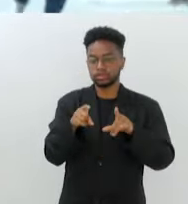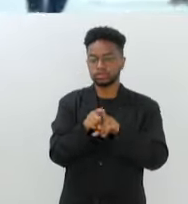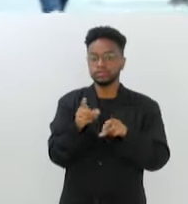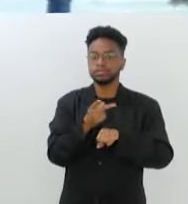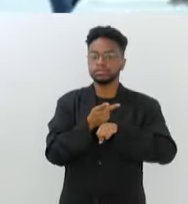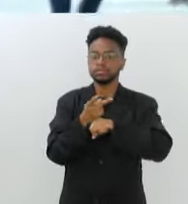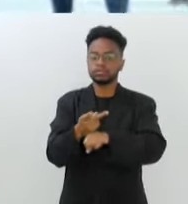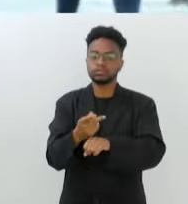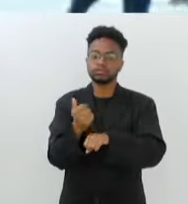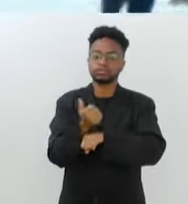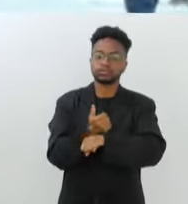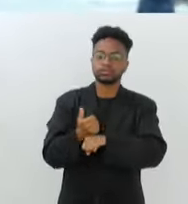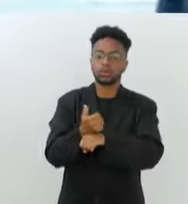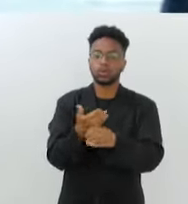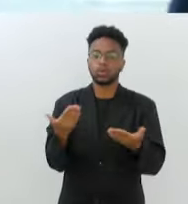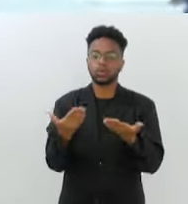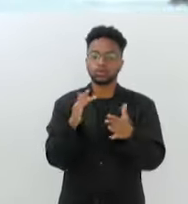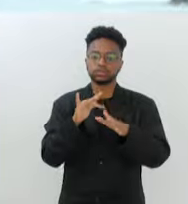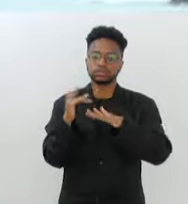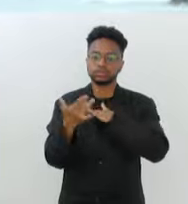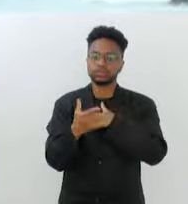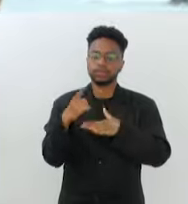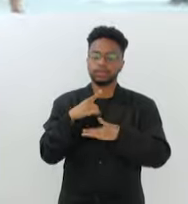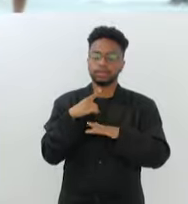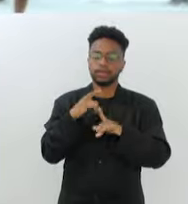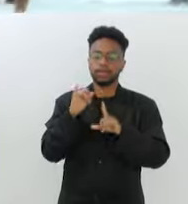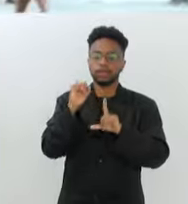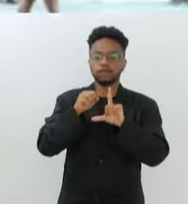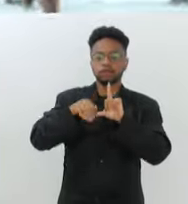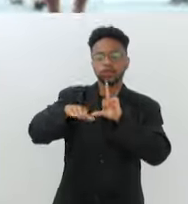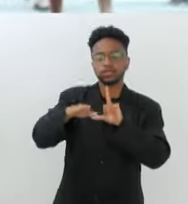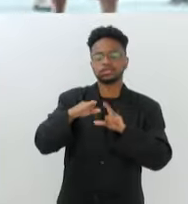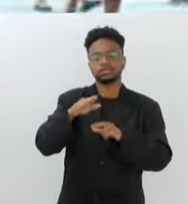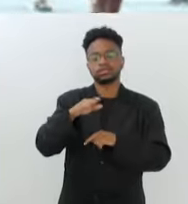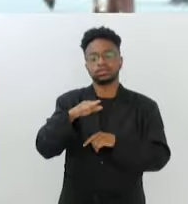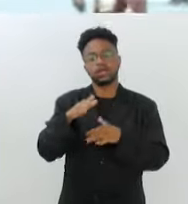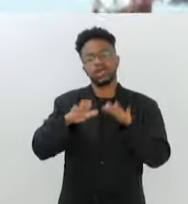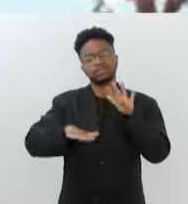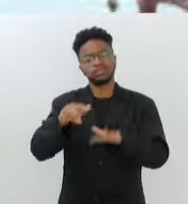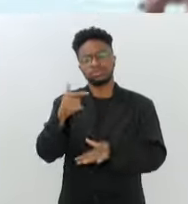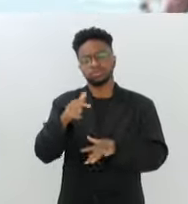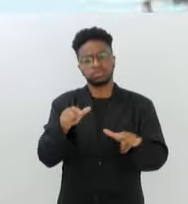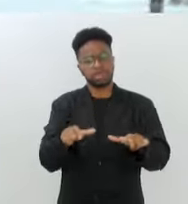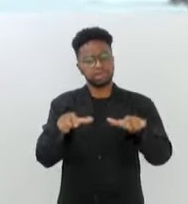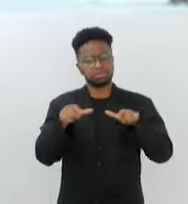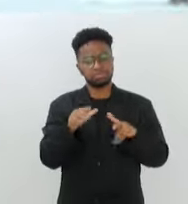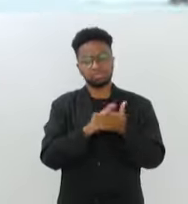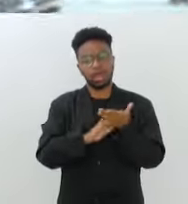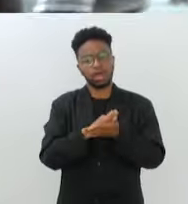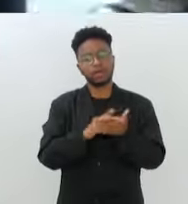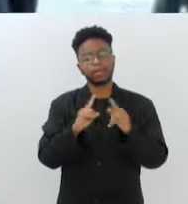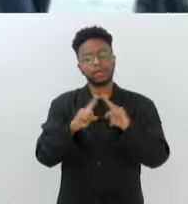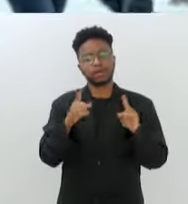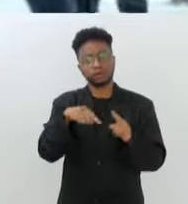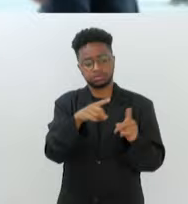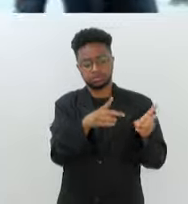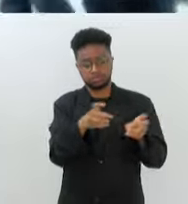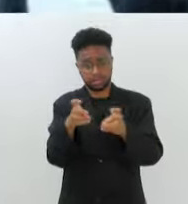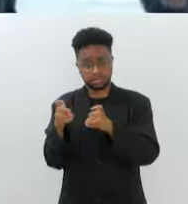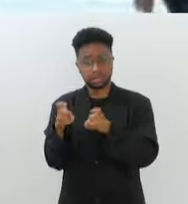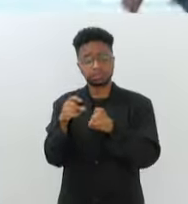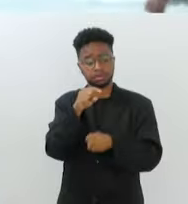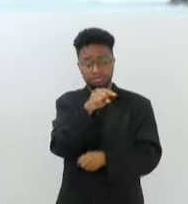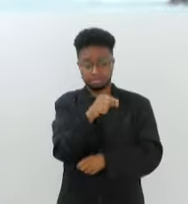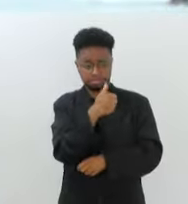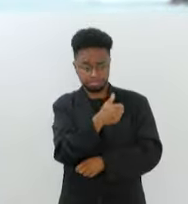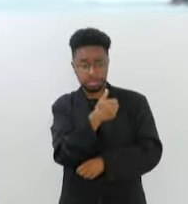redes sociais existem diversos influenciadores digitais, que muitas vezes nem são certificados, mas são influenciadores que você já percebe, não, esse aí é um